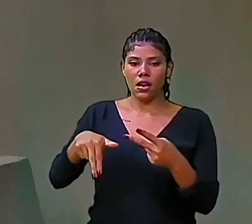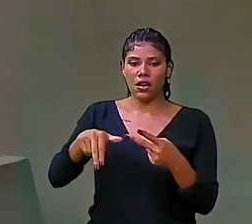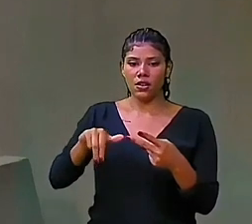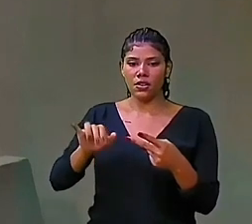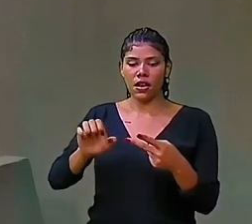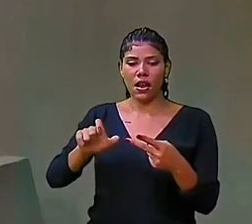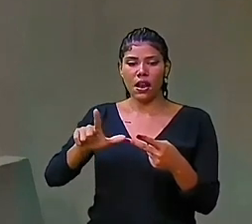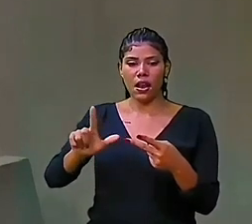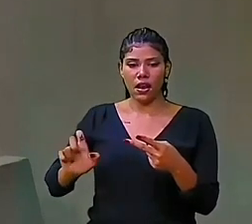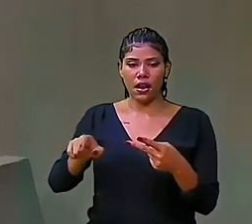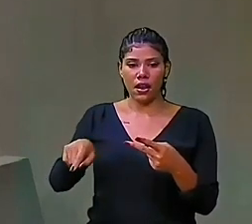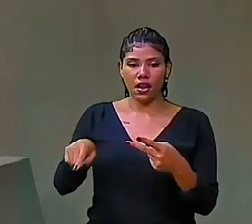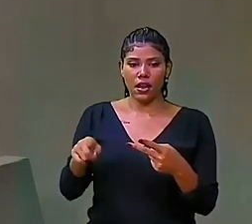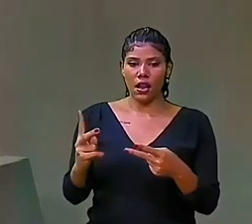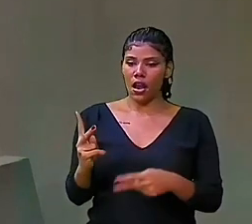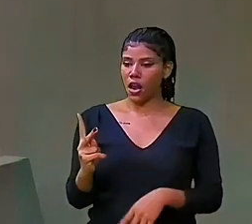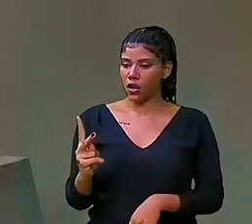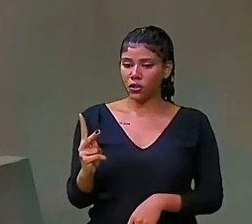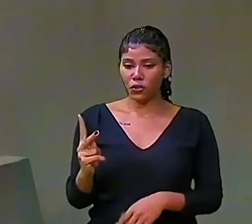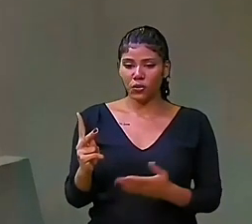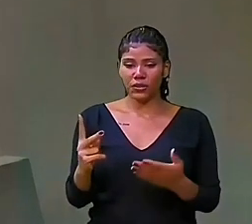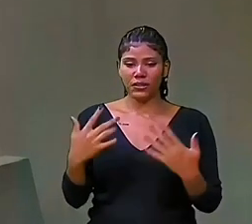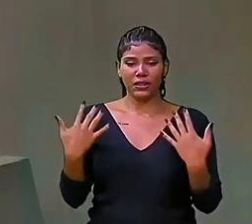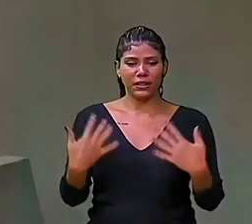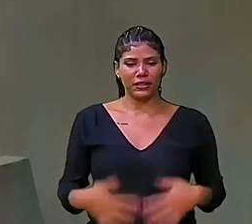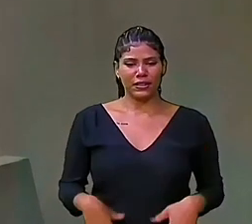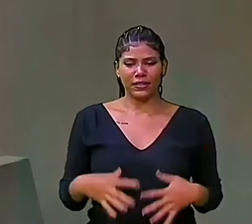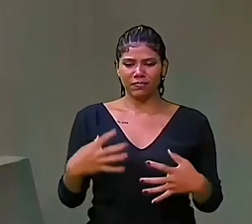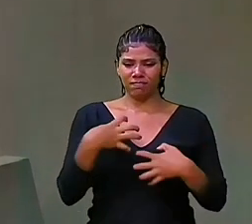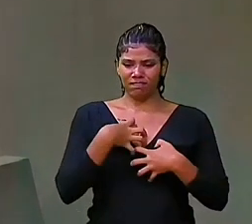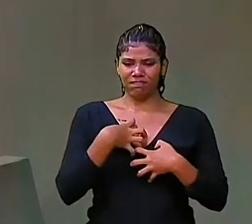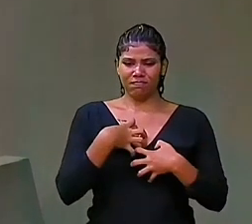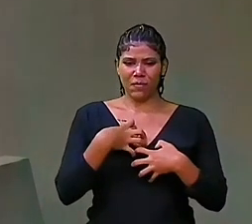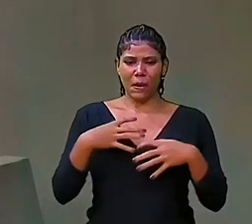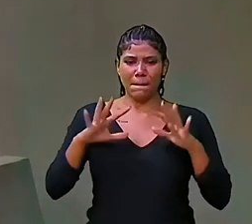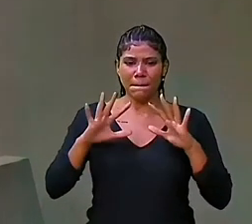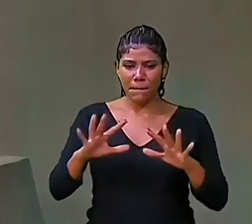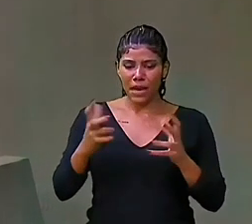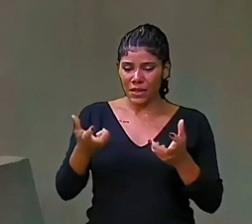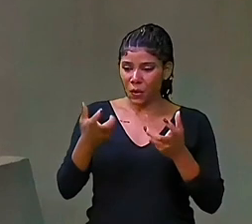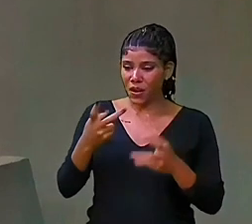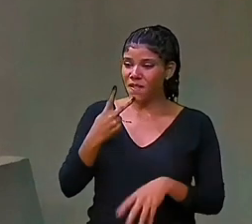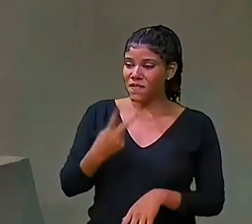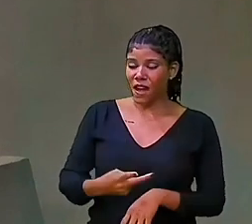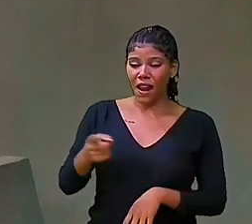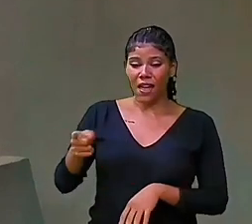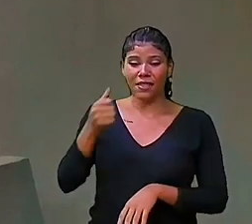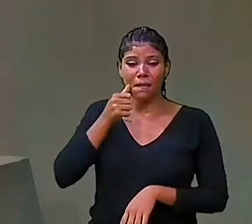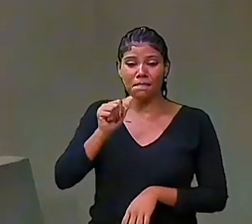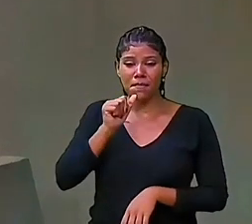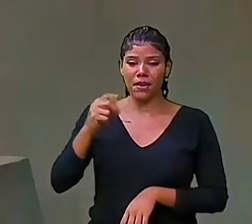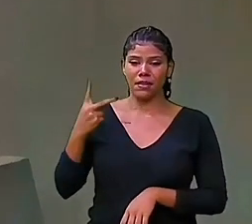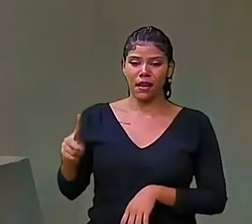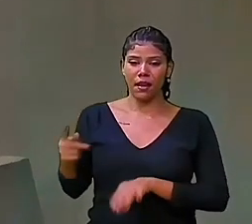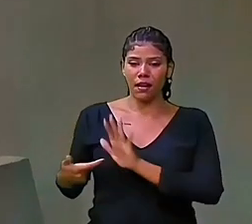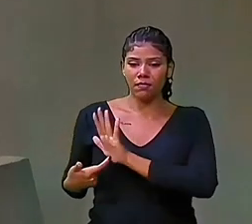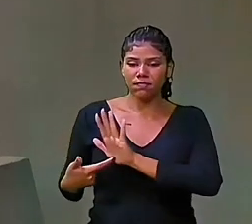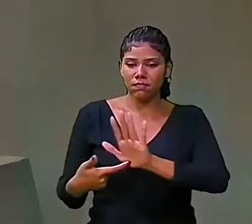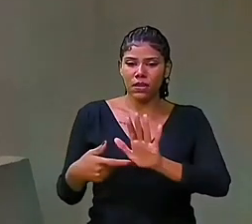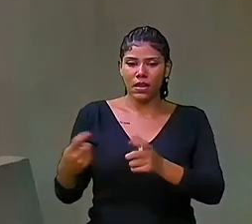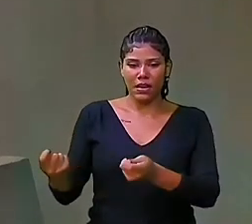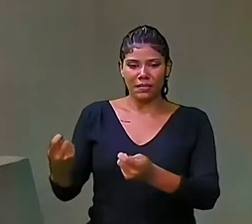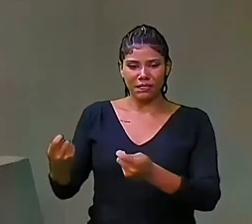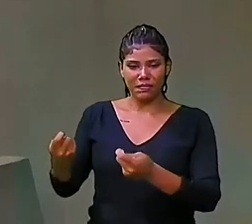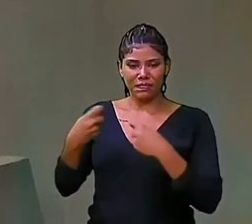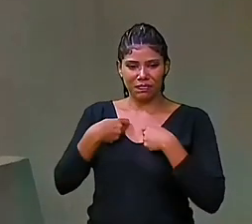estavam absolutamente destroçadas, como estávamos todos, mas eu queria me reportar à dor dessa mãe. Aquilo me calou muito